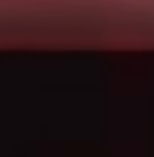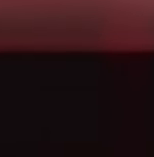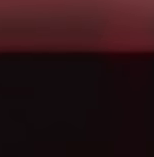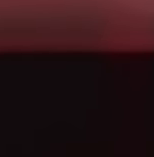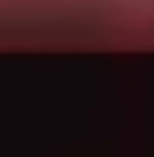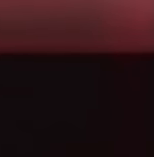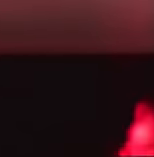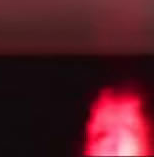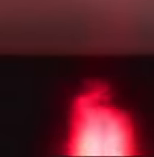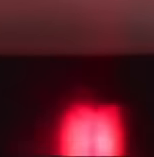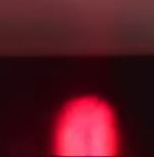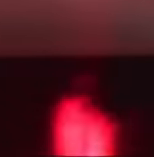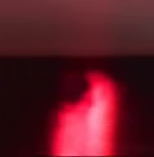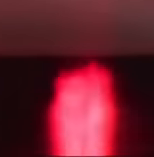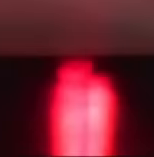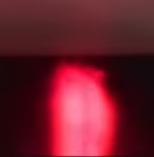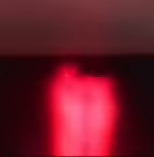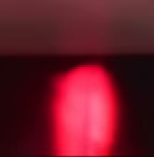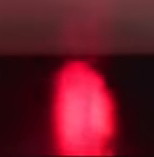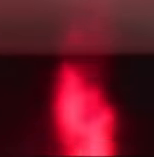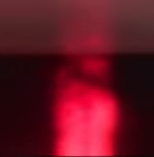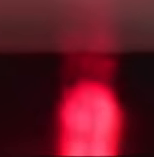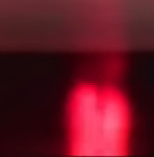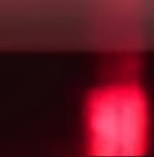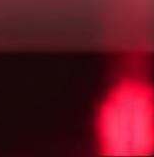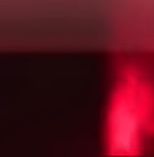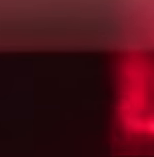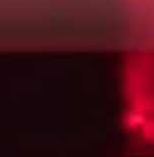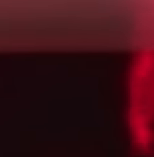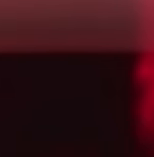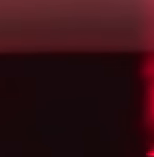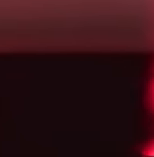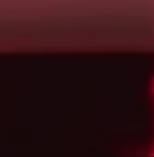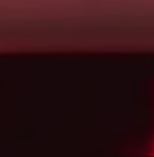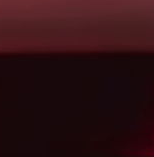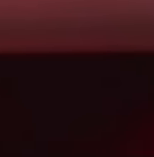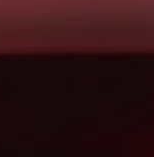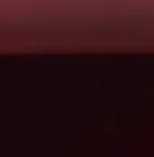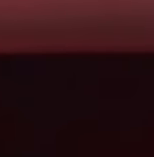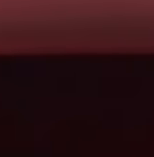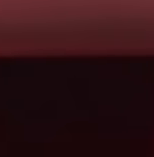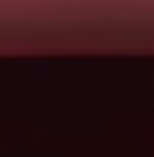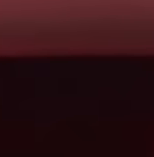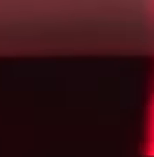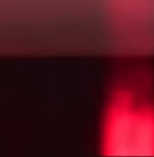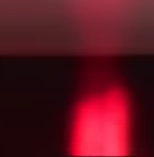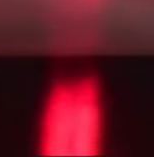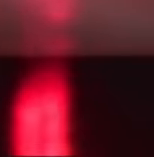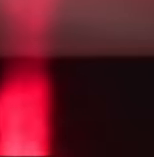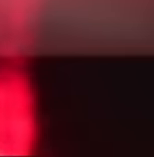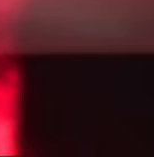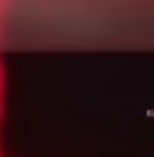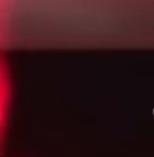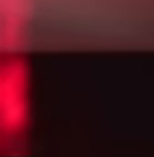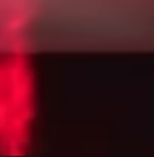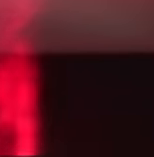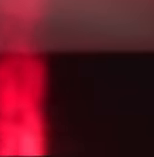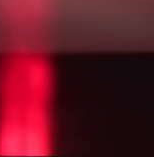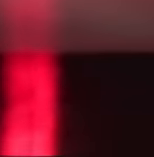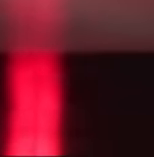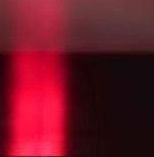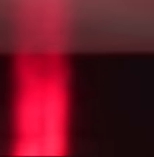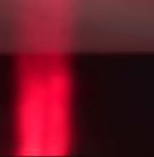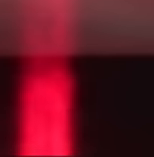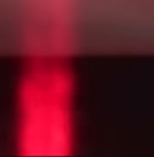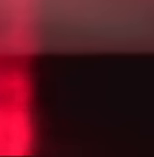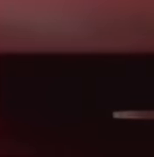queremos, tem mais algumas explicações que queremos dar para vocês lá na salinha. Então, por favor, ajude-os